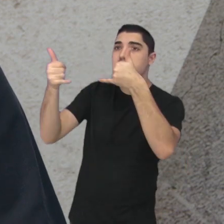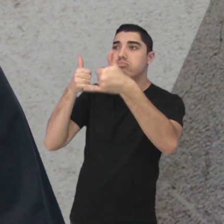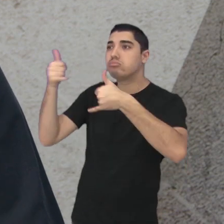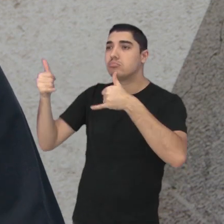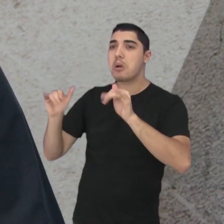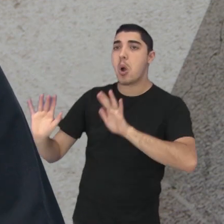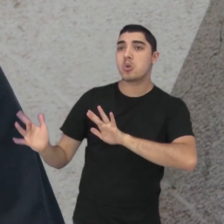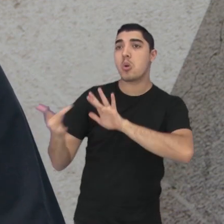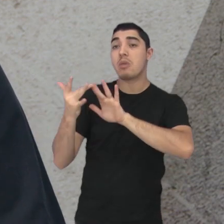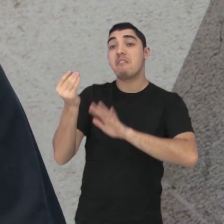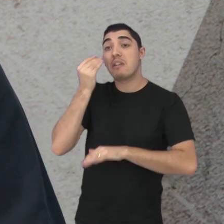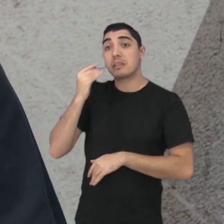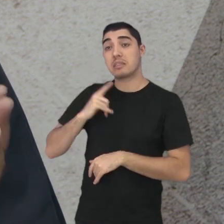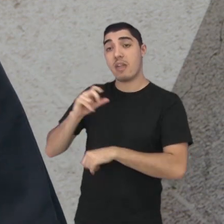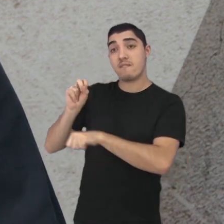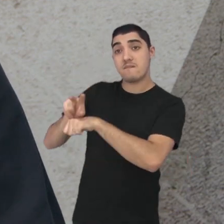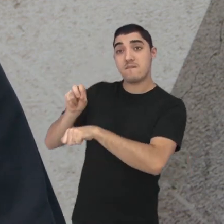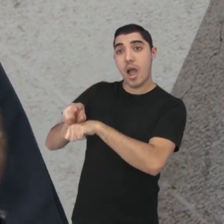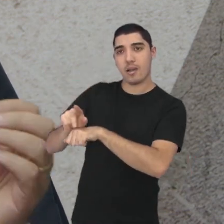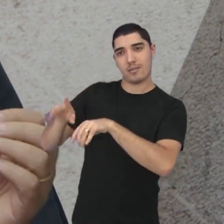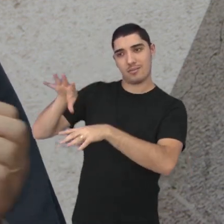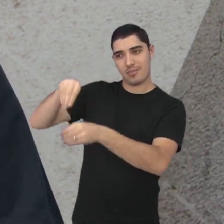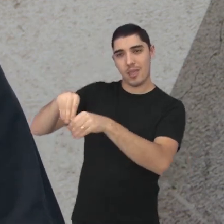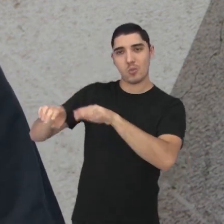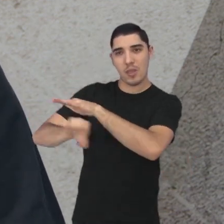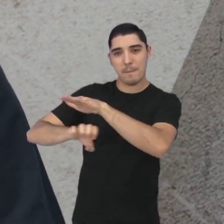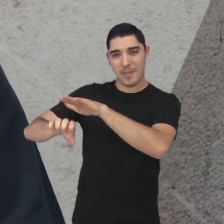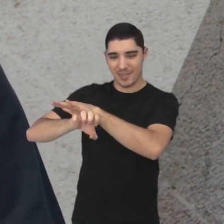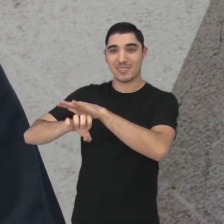se existe alguma vaga ali disponível. Existem